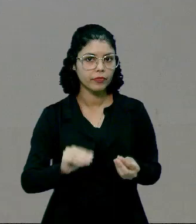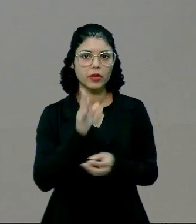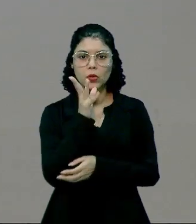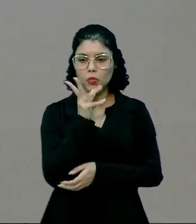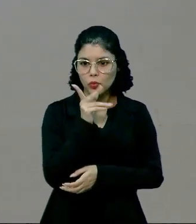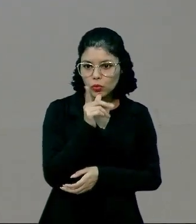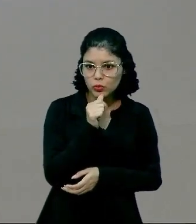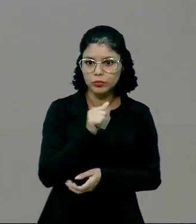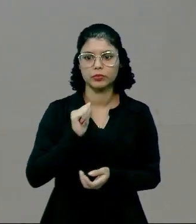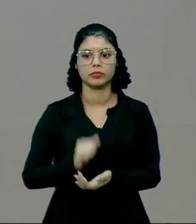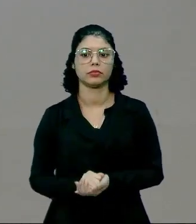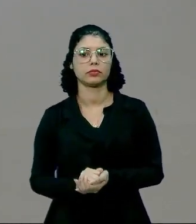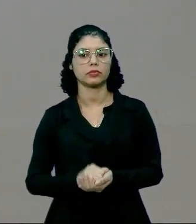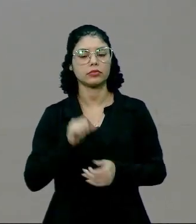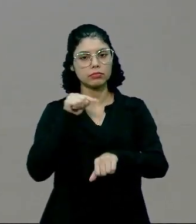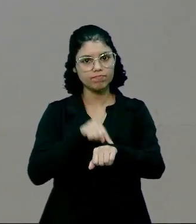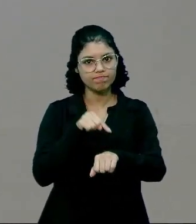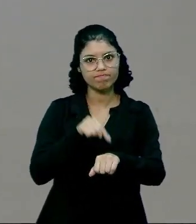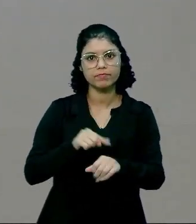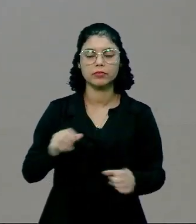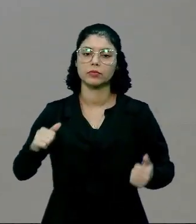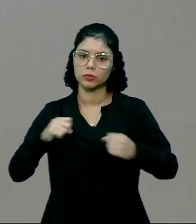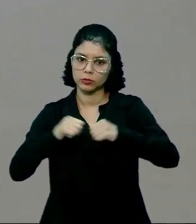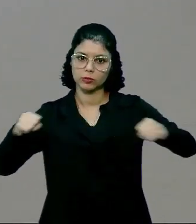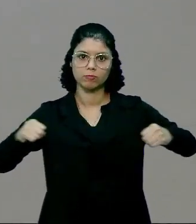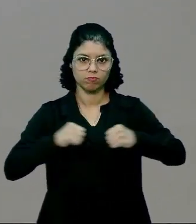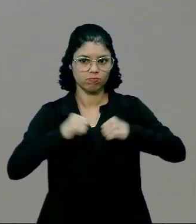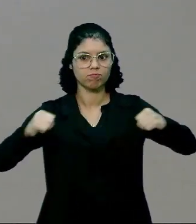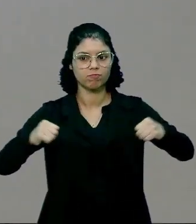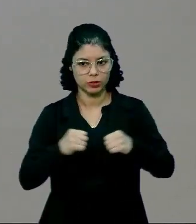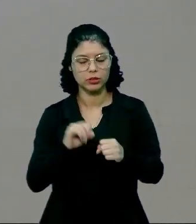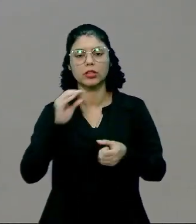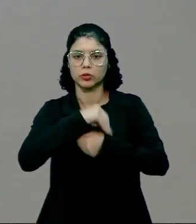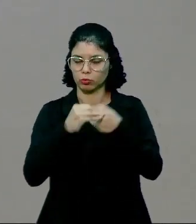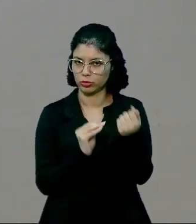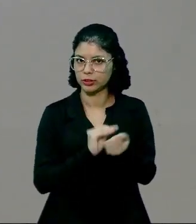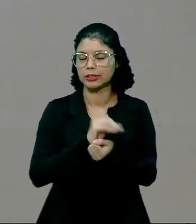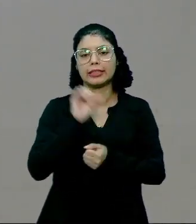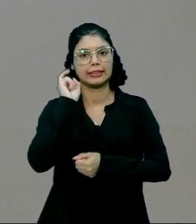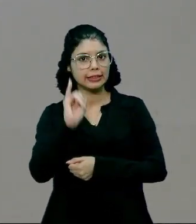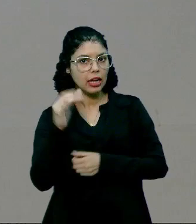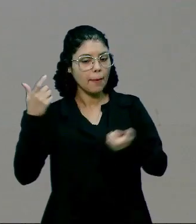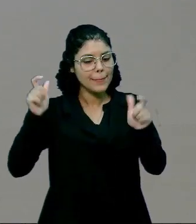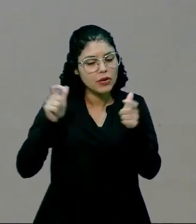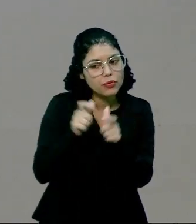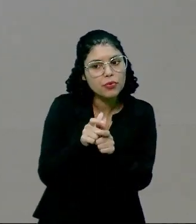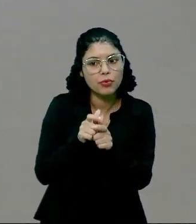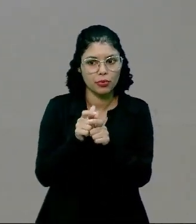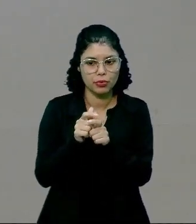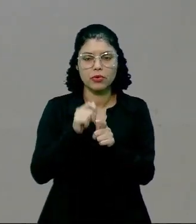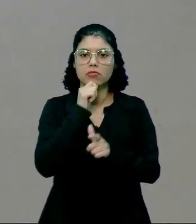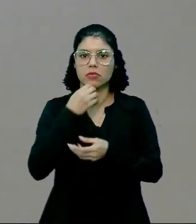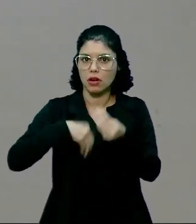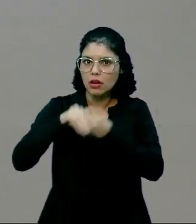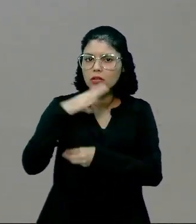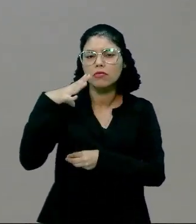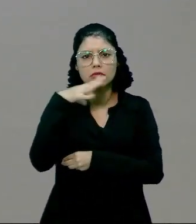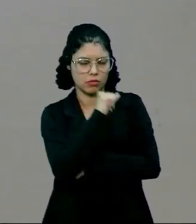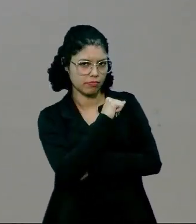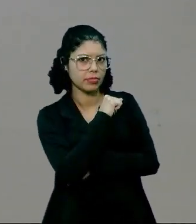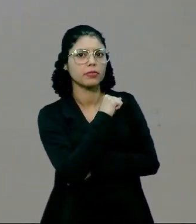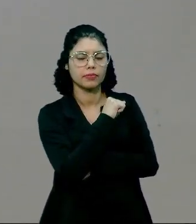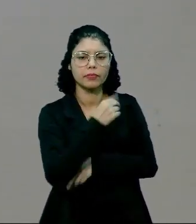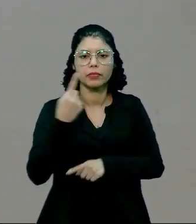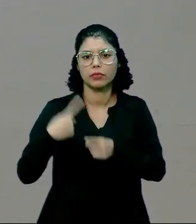lenta porque eu vou demorar mais tempo colidindo as moléculas se essa energia ela é menor eu tenho uma reação mais rápida